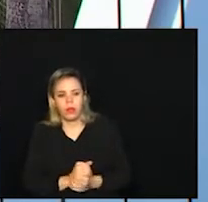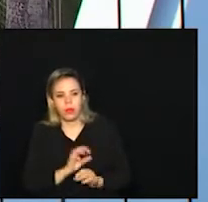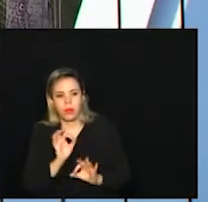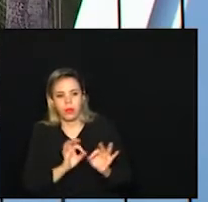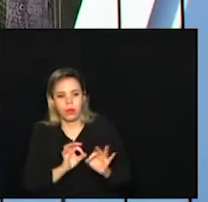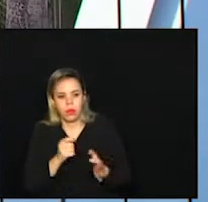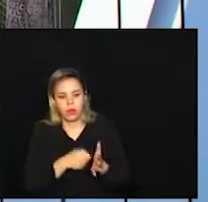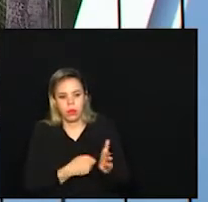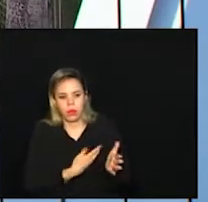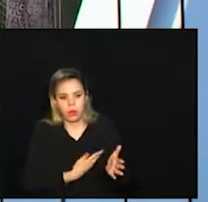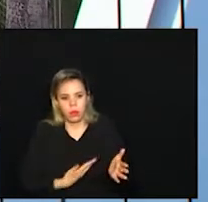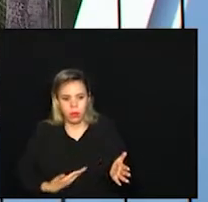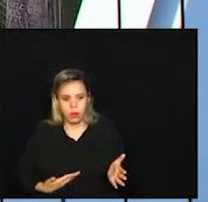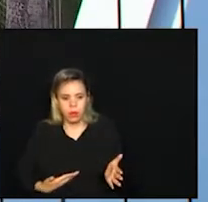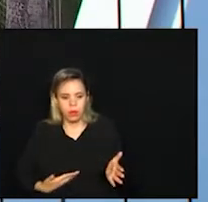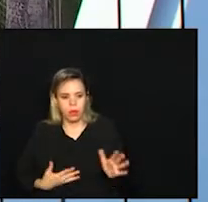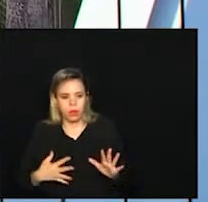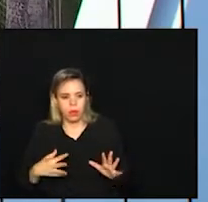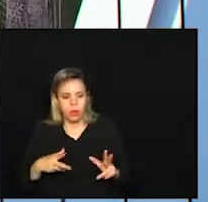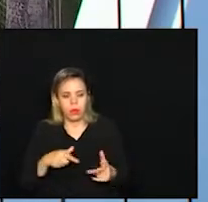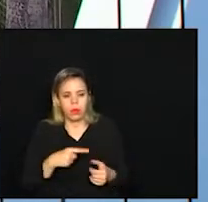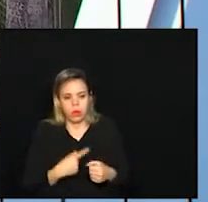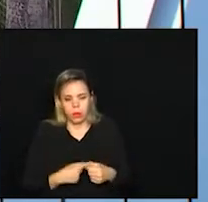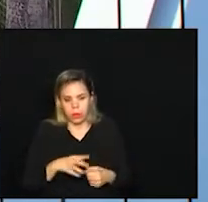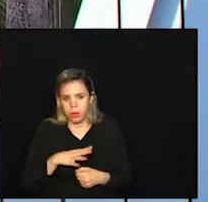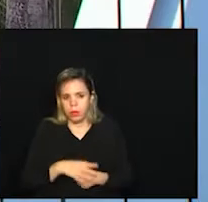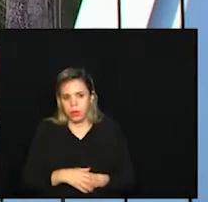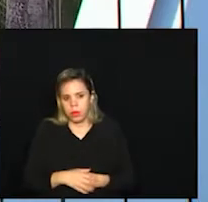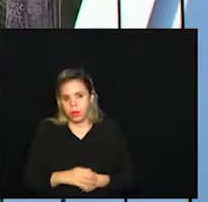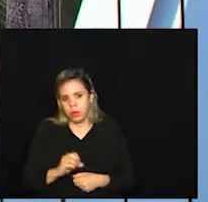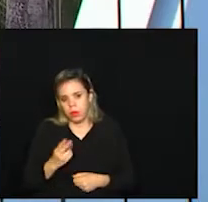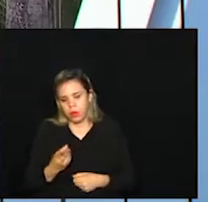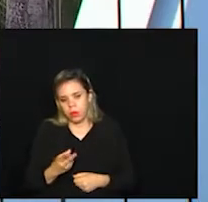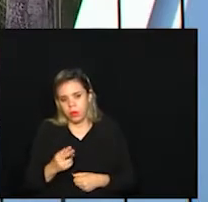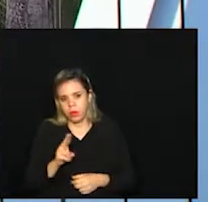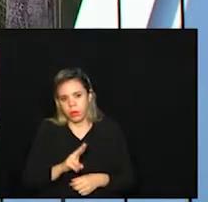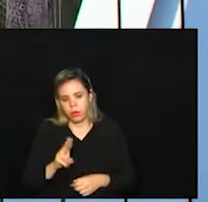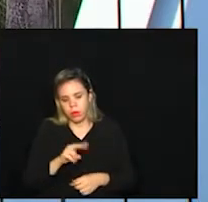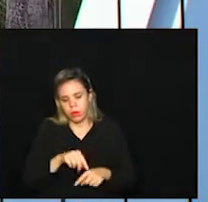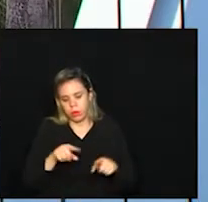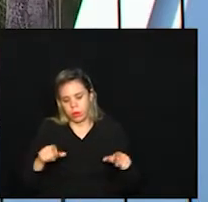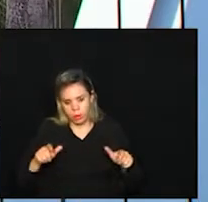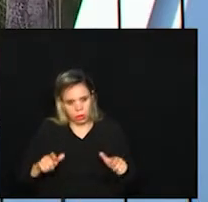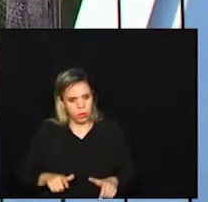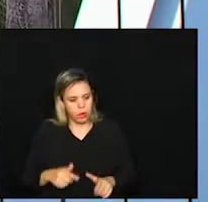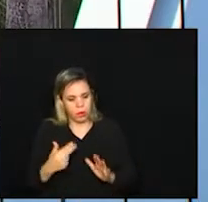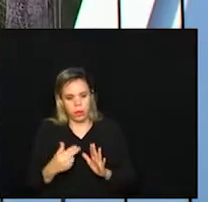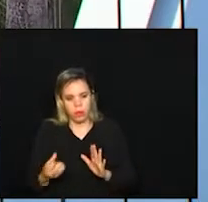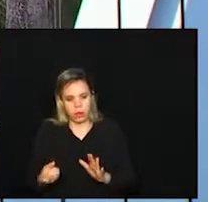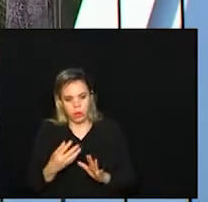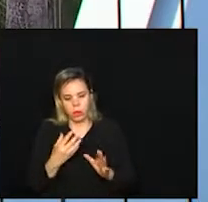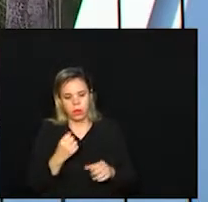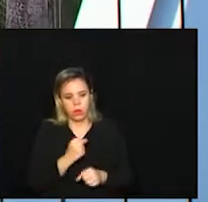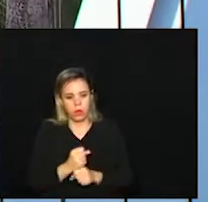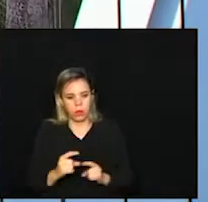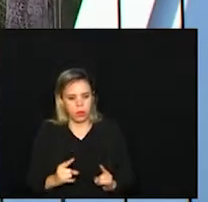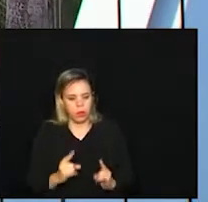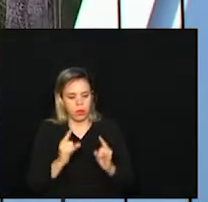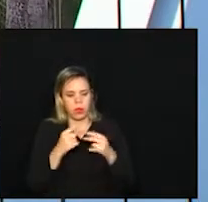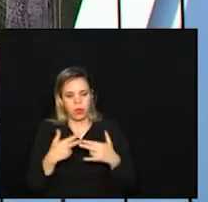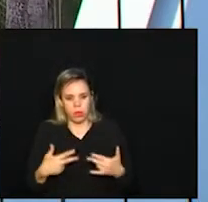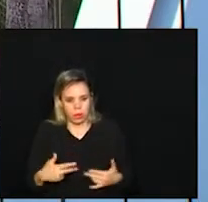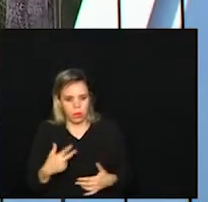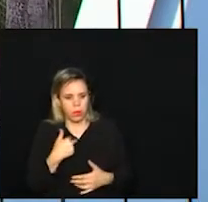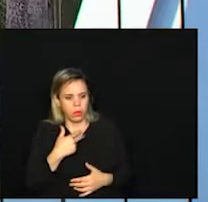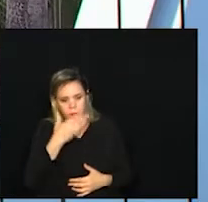das políticas públicas no restante do município ou na ocupação do território com novos Empreendimentos essa